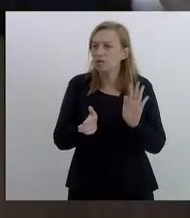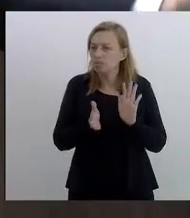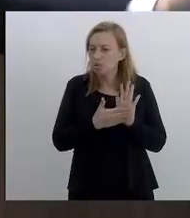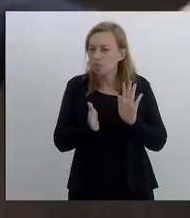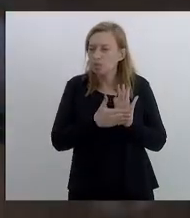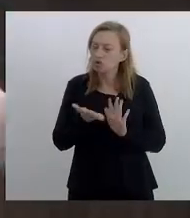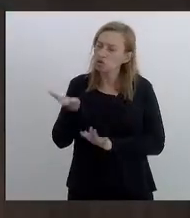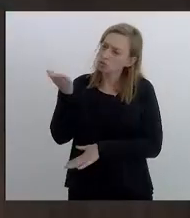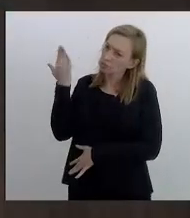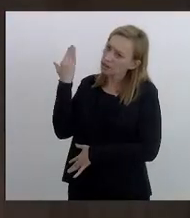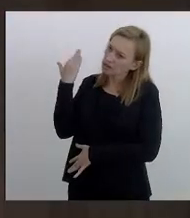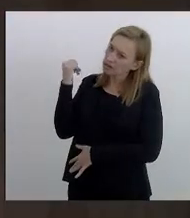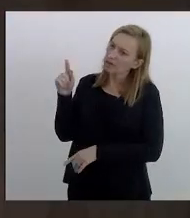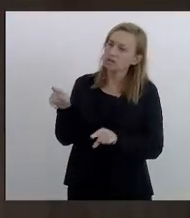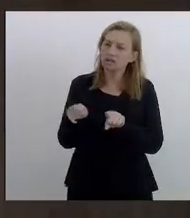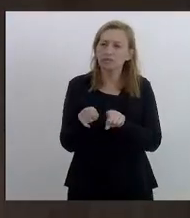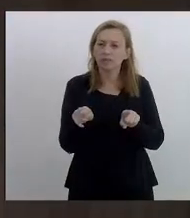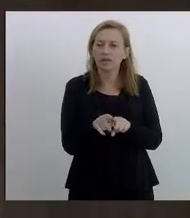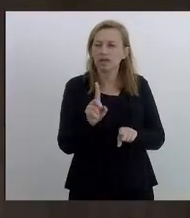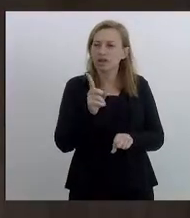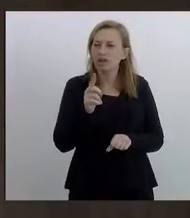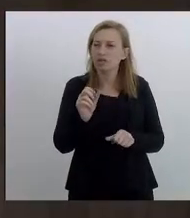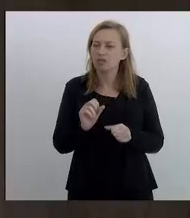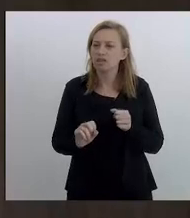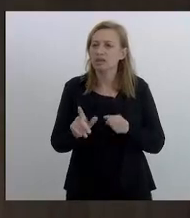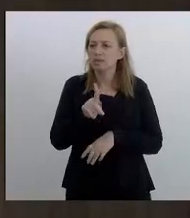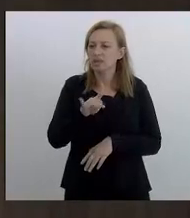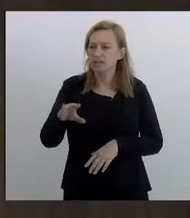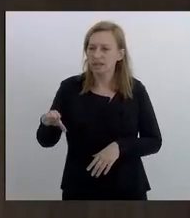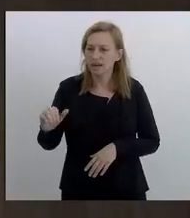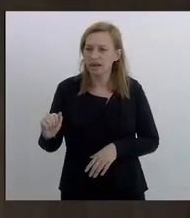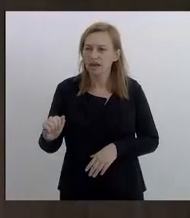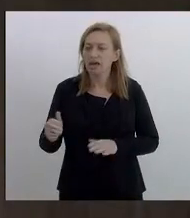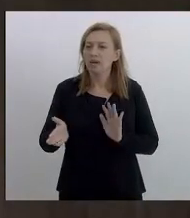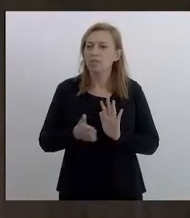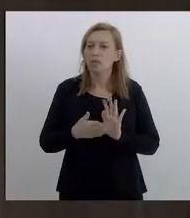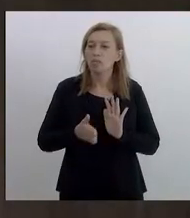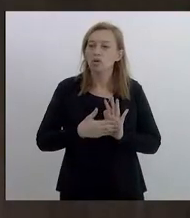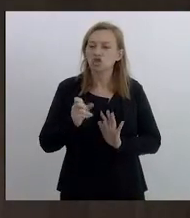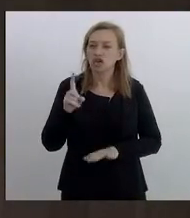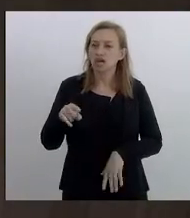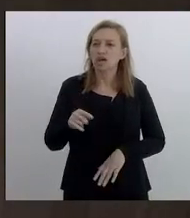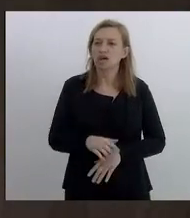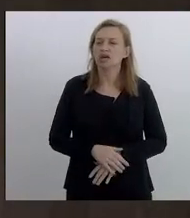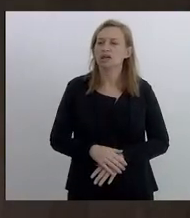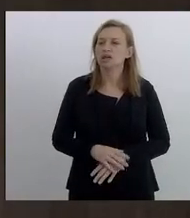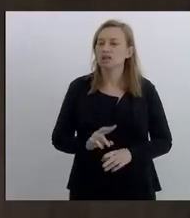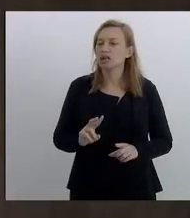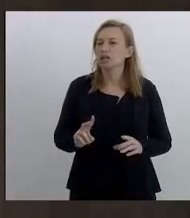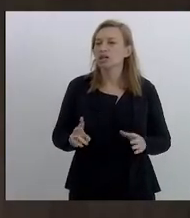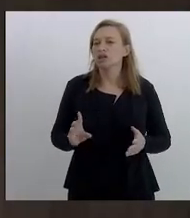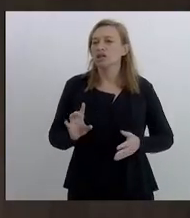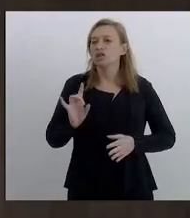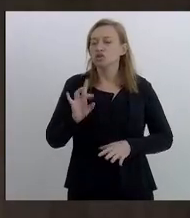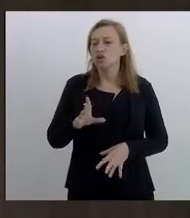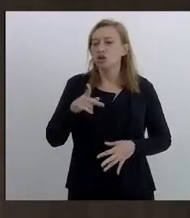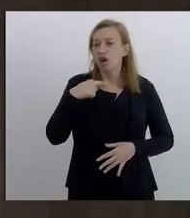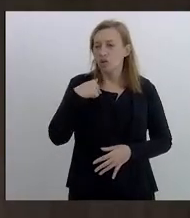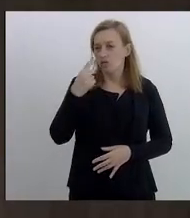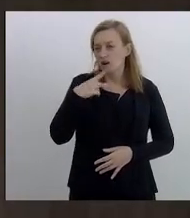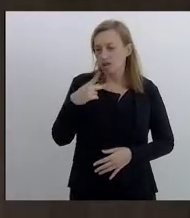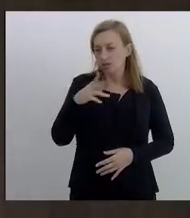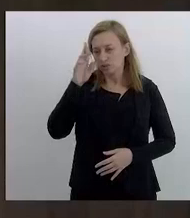no passado e nem tampouco não fazer o IPCA. A proposta é dupla. O que eu estou dizendo a Vossa